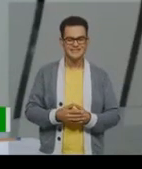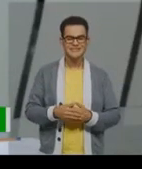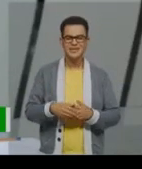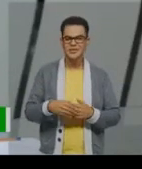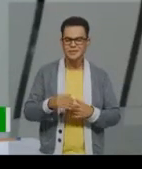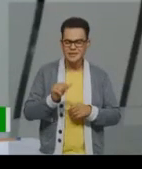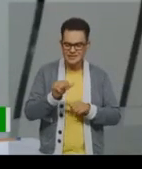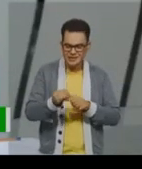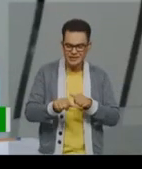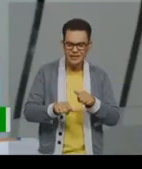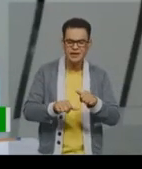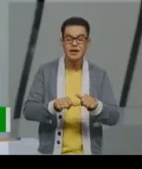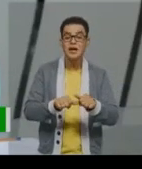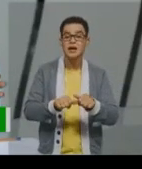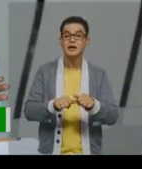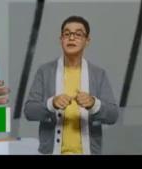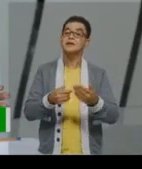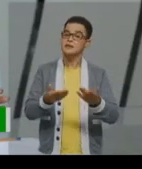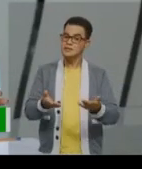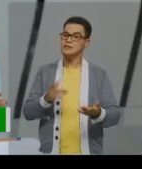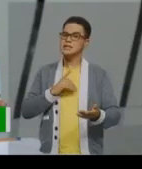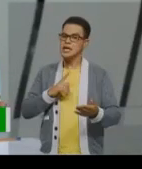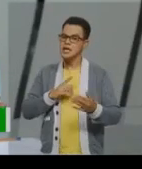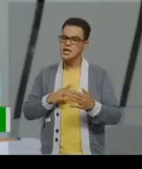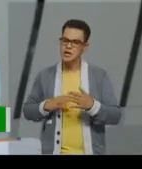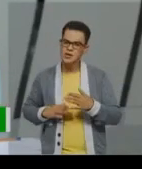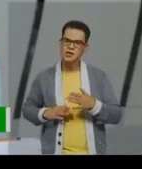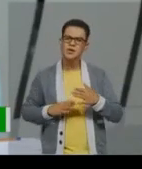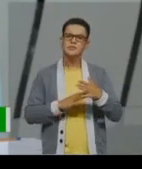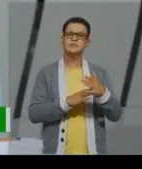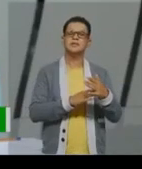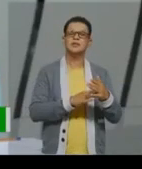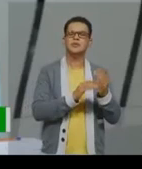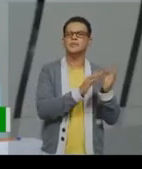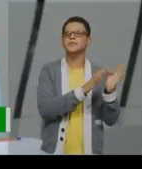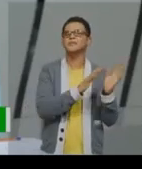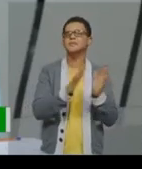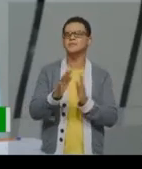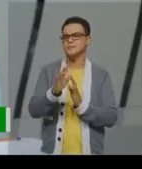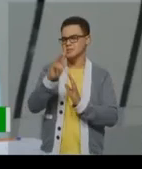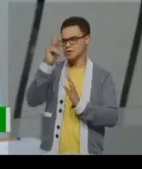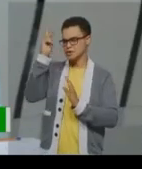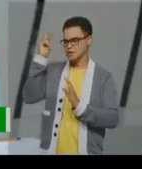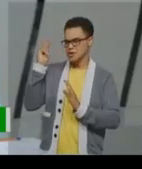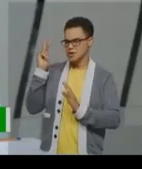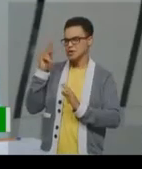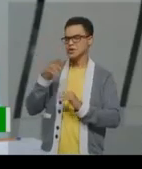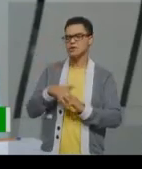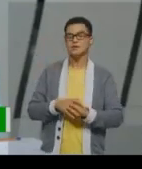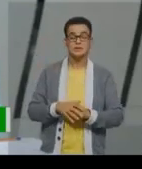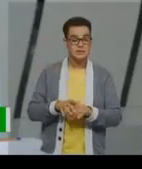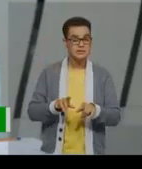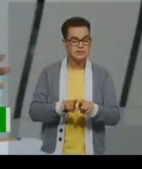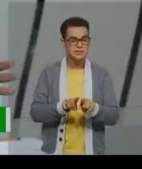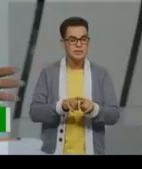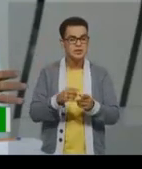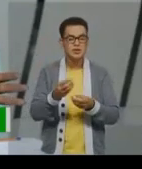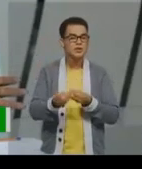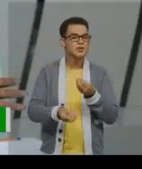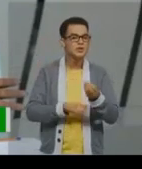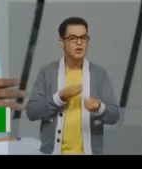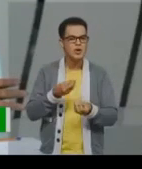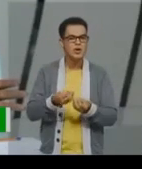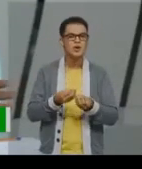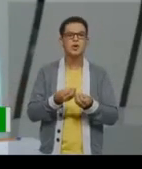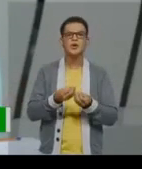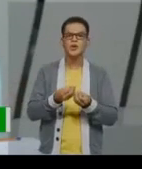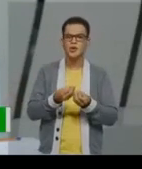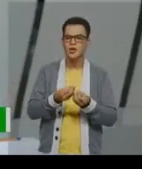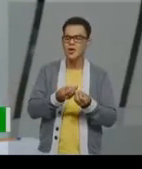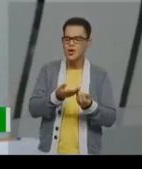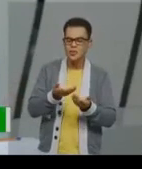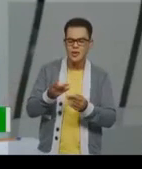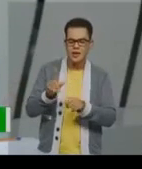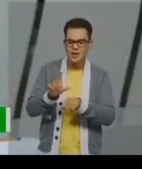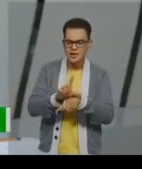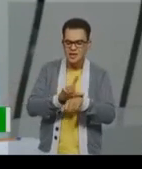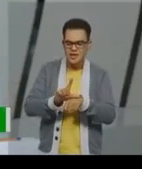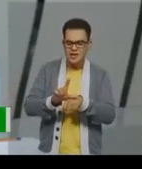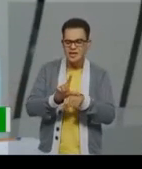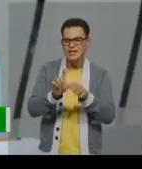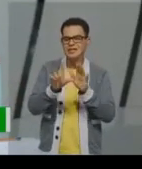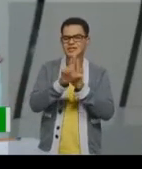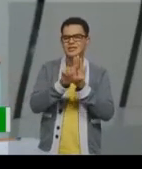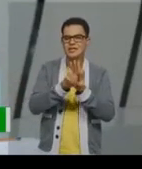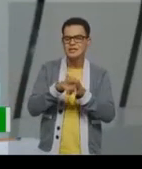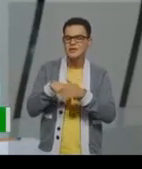a gente tem, tanto a respeito do nosso processo histórico, tanto da maneira como a nossa legislação se desenvolveu e